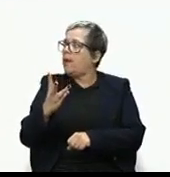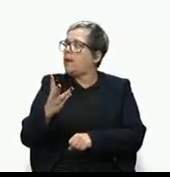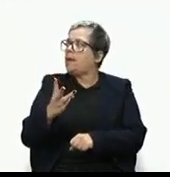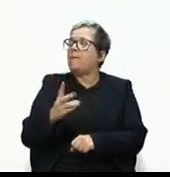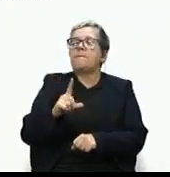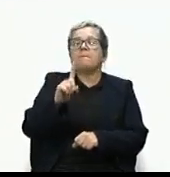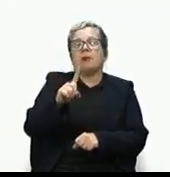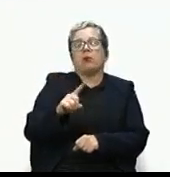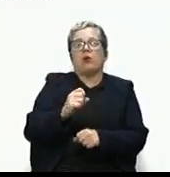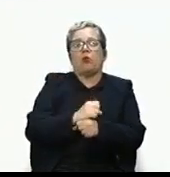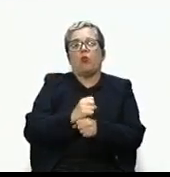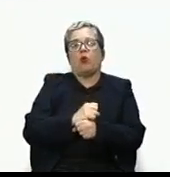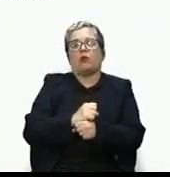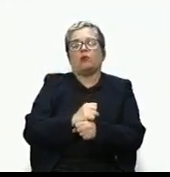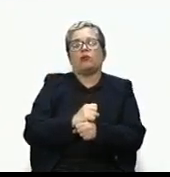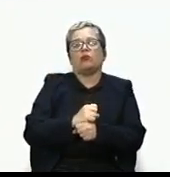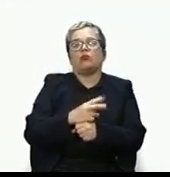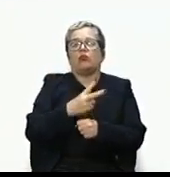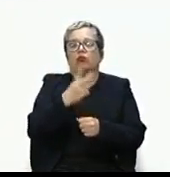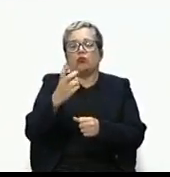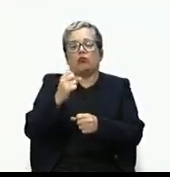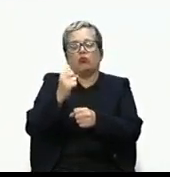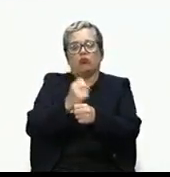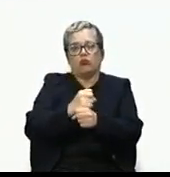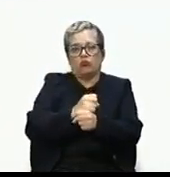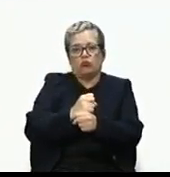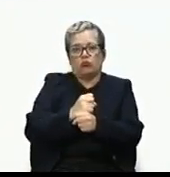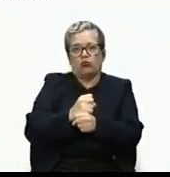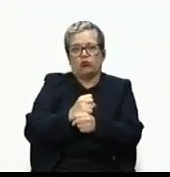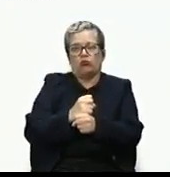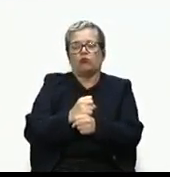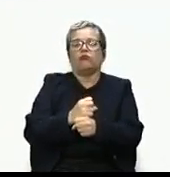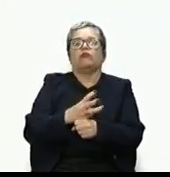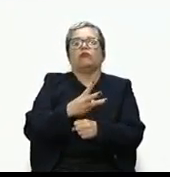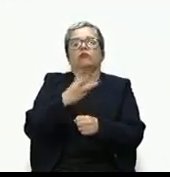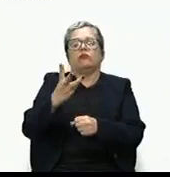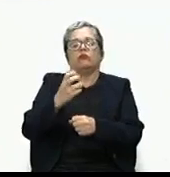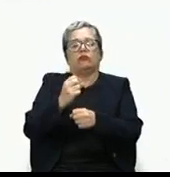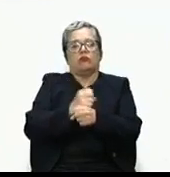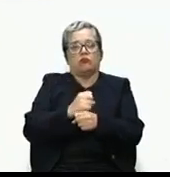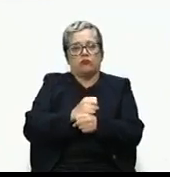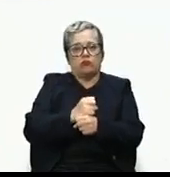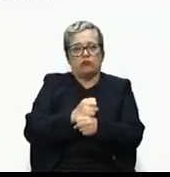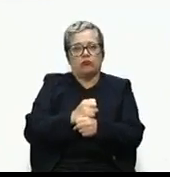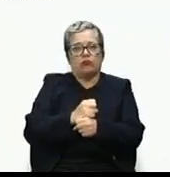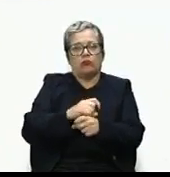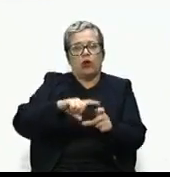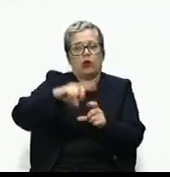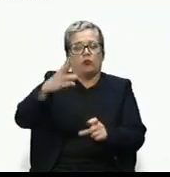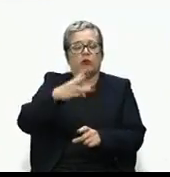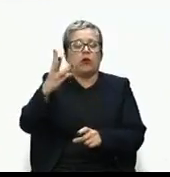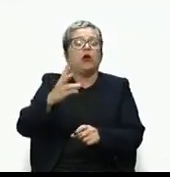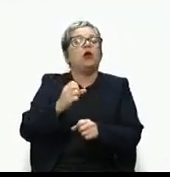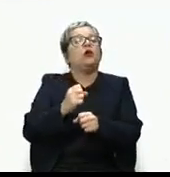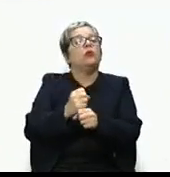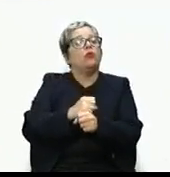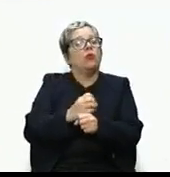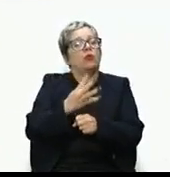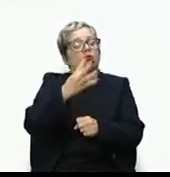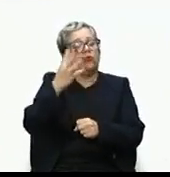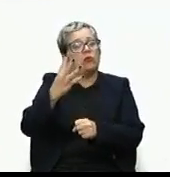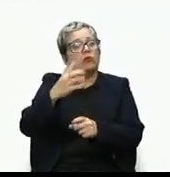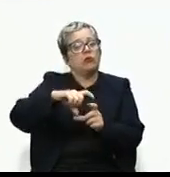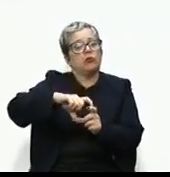primeiro ano, a coluna 1, o segundo ano, a coluna 2, o terceiro ano, a coluna 3 e